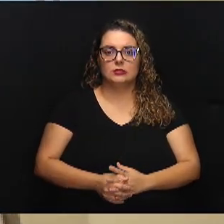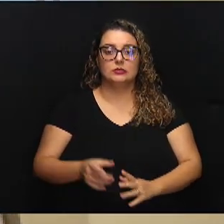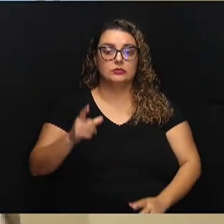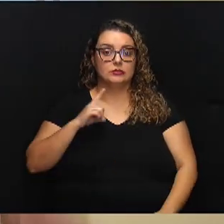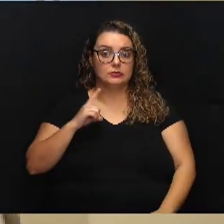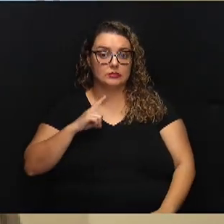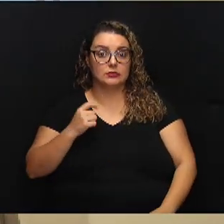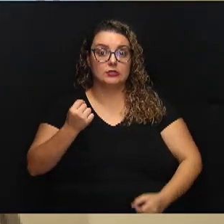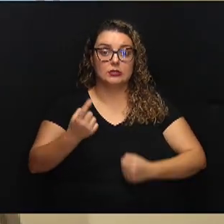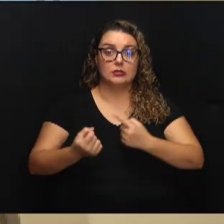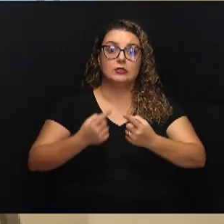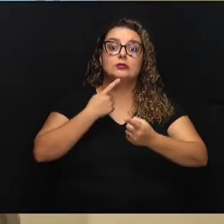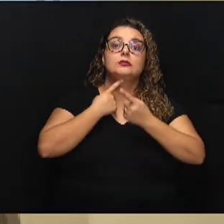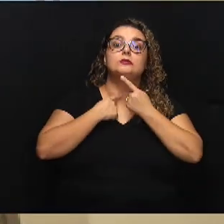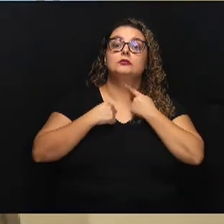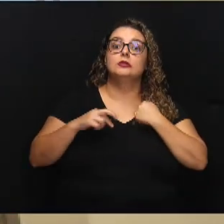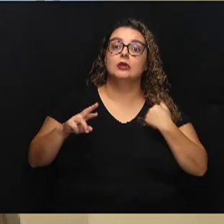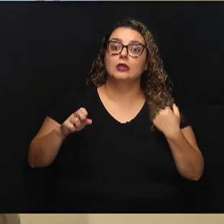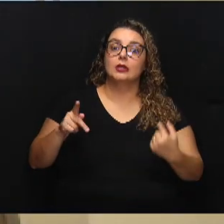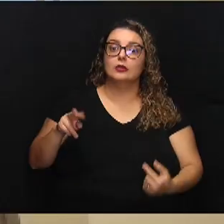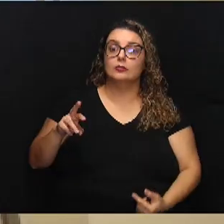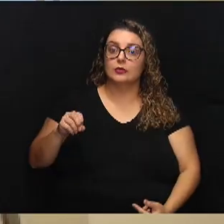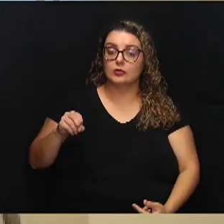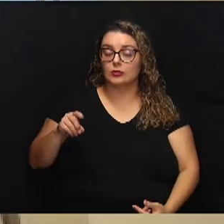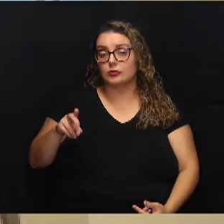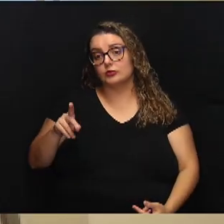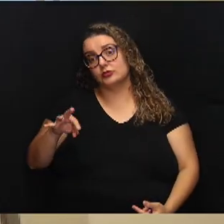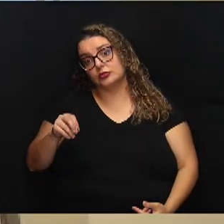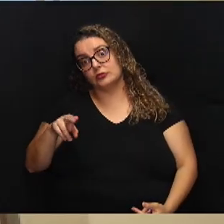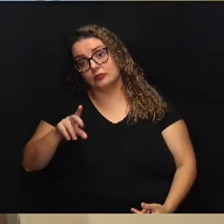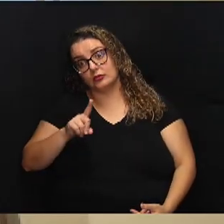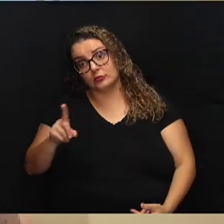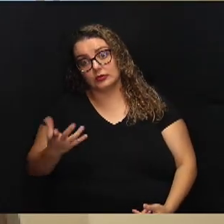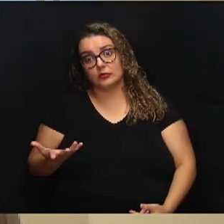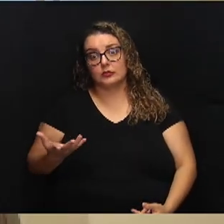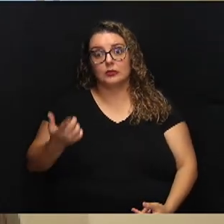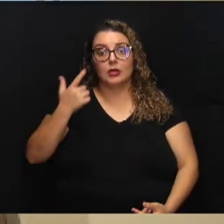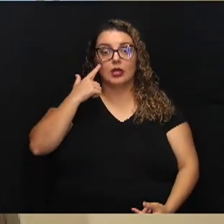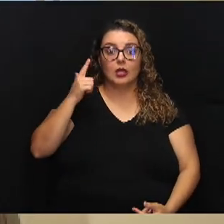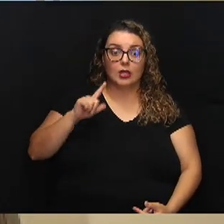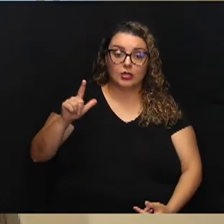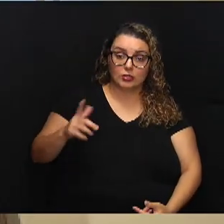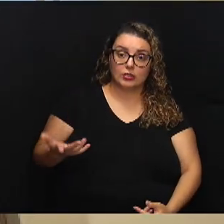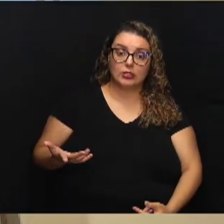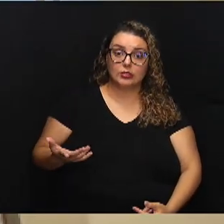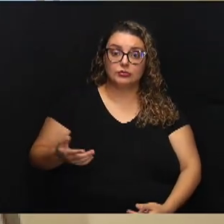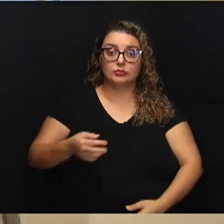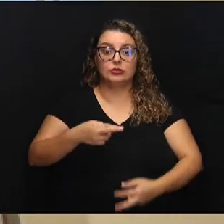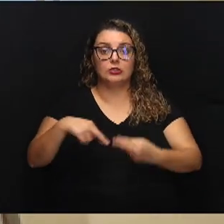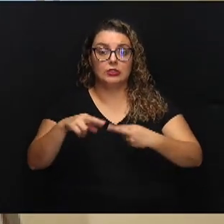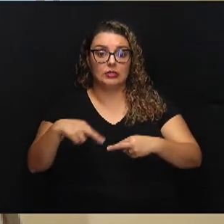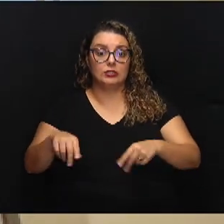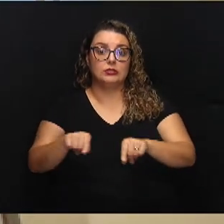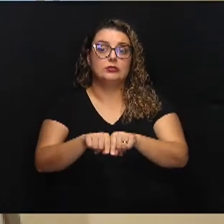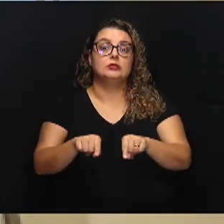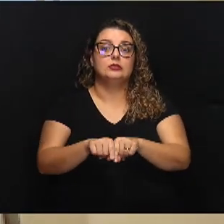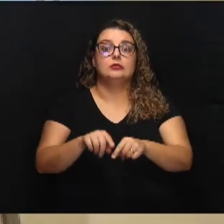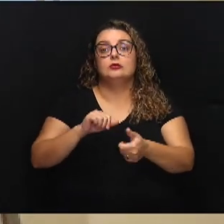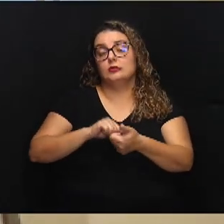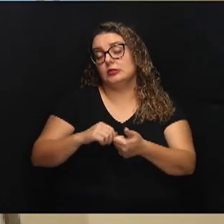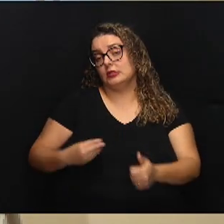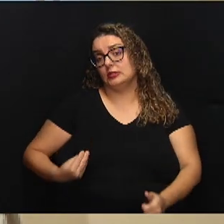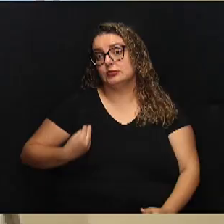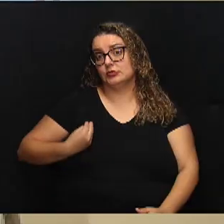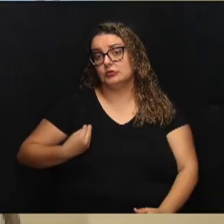ainda algum desejo reprodutivo ou não, e obviamente que tem a questão também aqui de qualidade de vida.